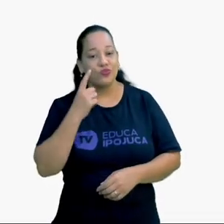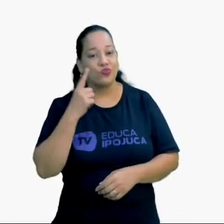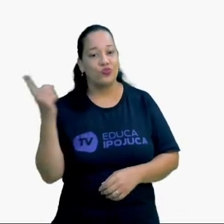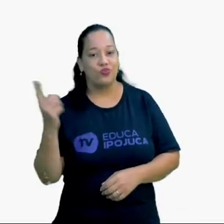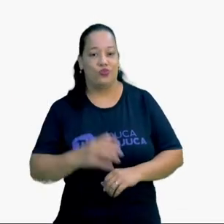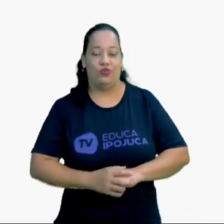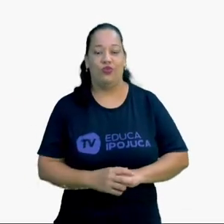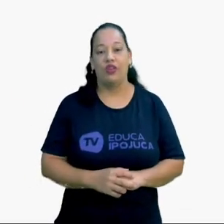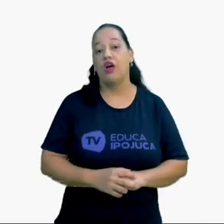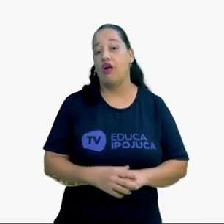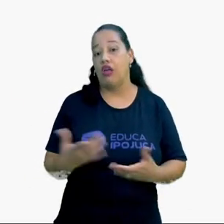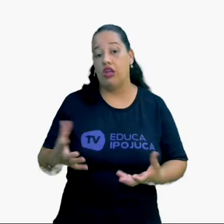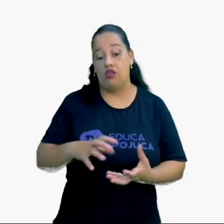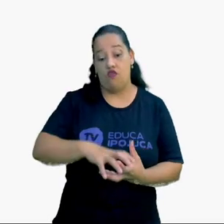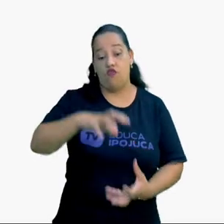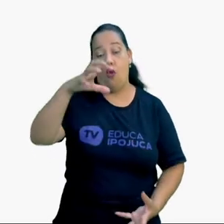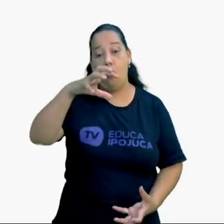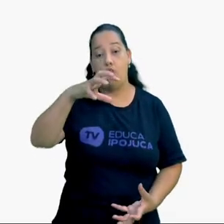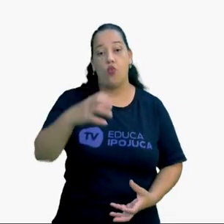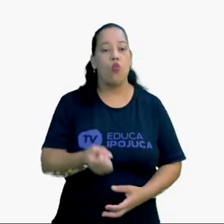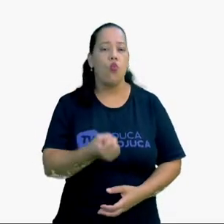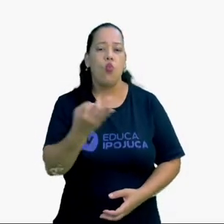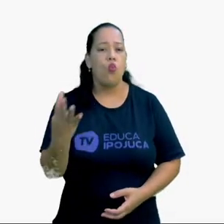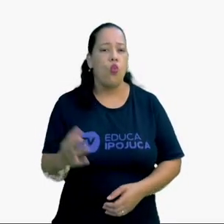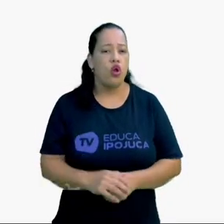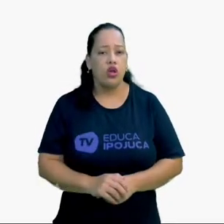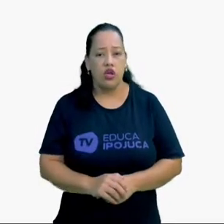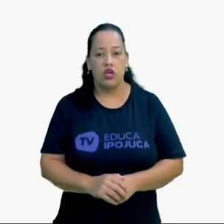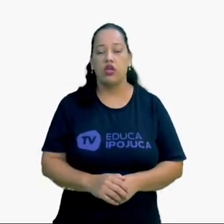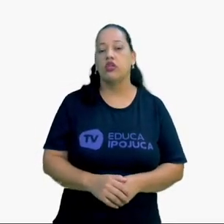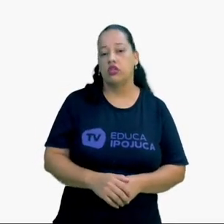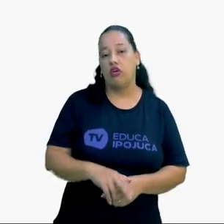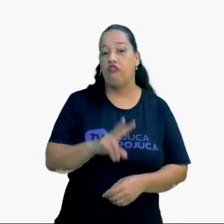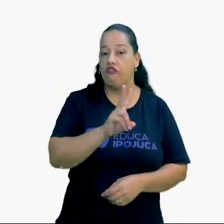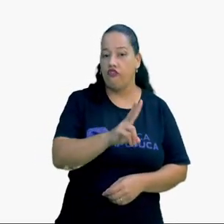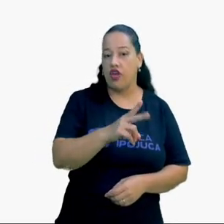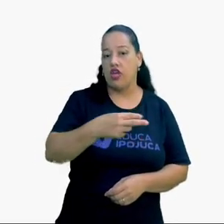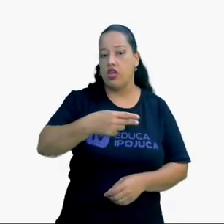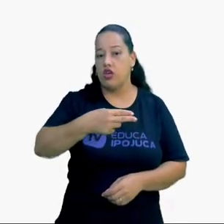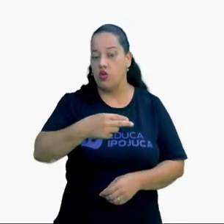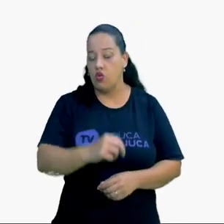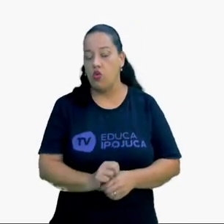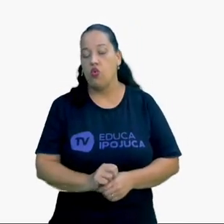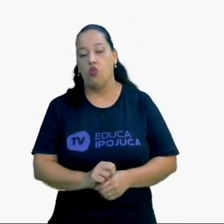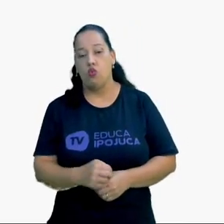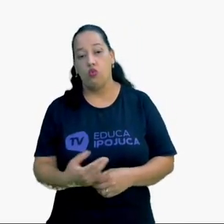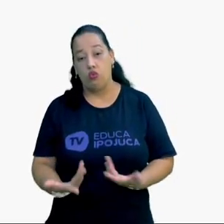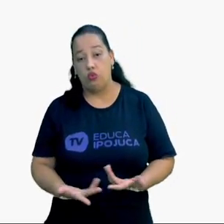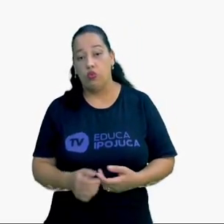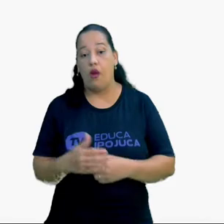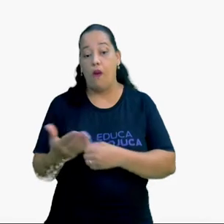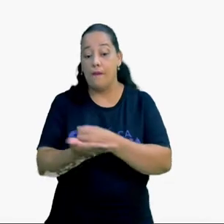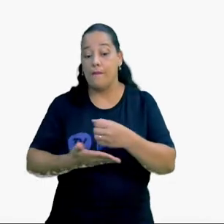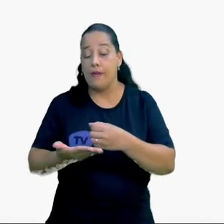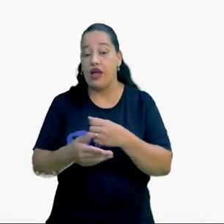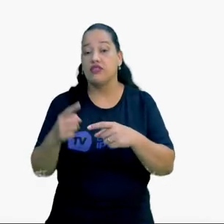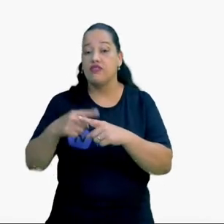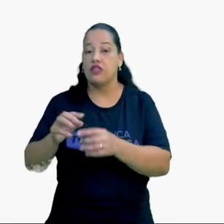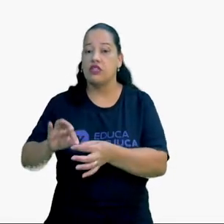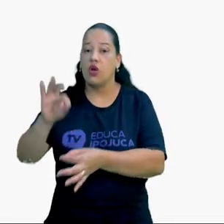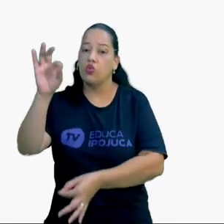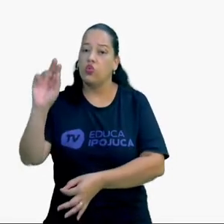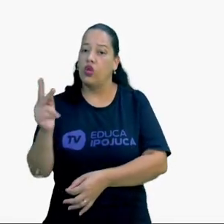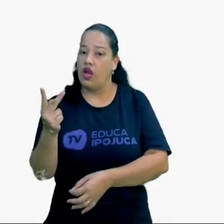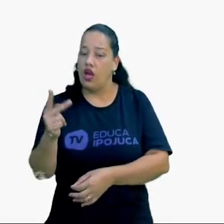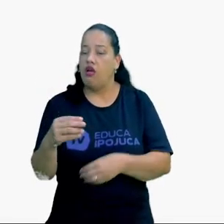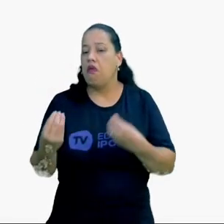O volume do cilindro justamente é volume igual área da base vezes altura. Poxa, aí vai